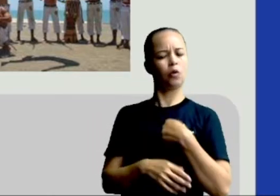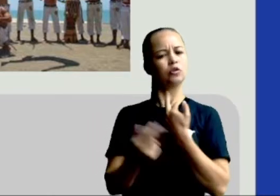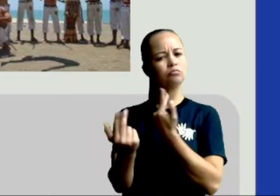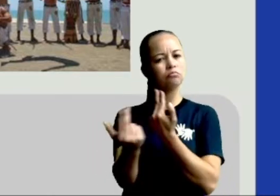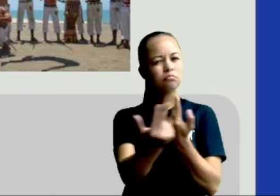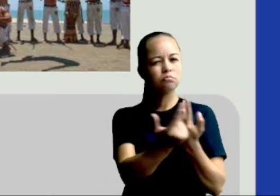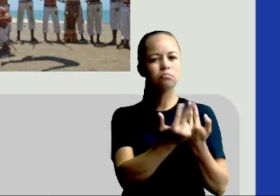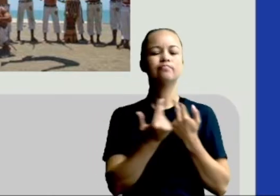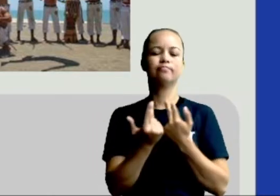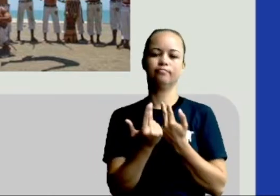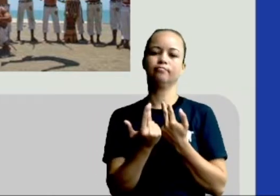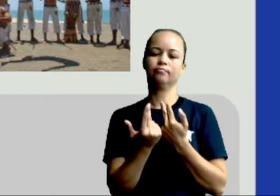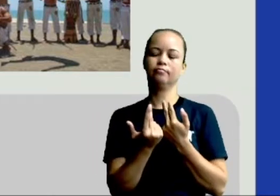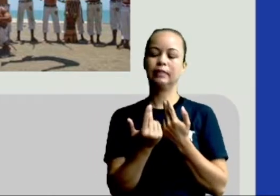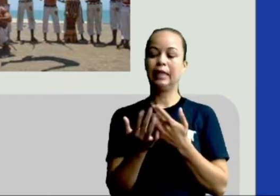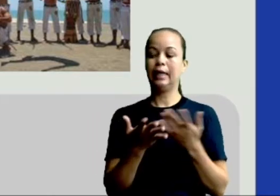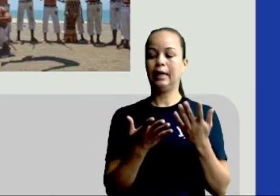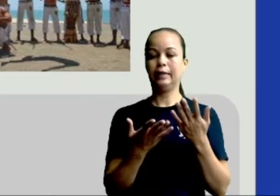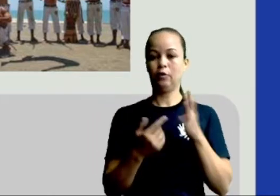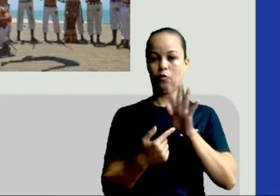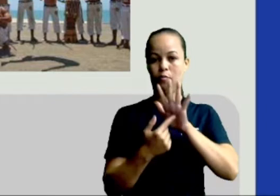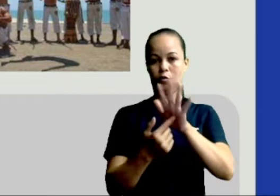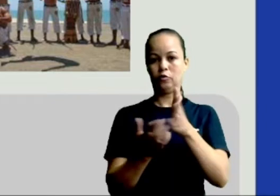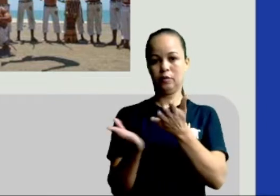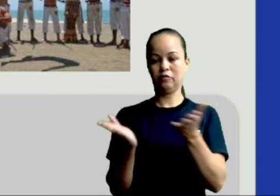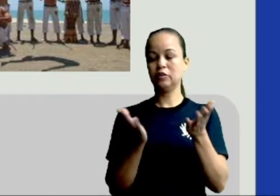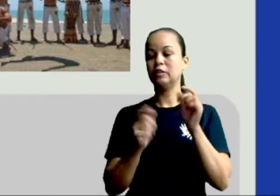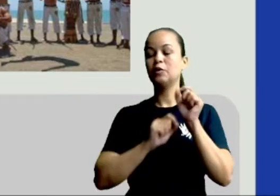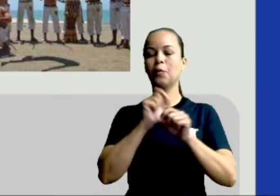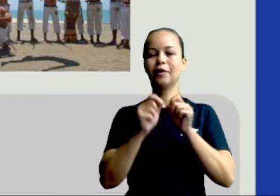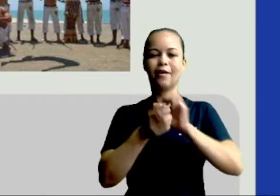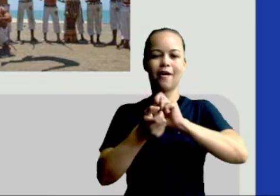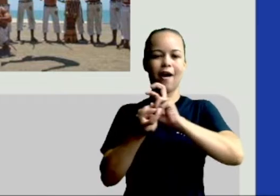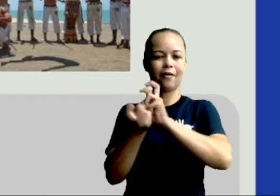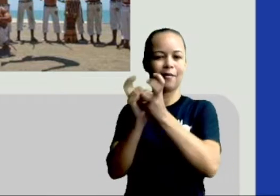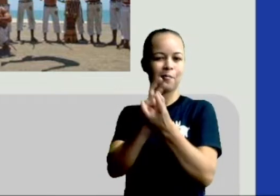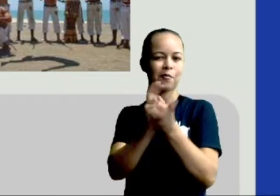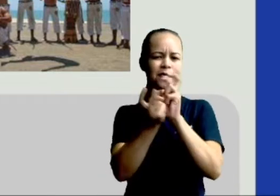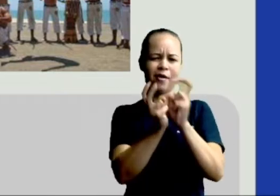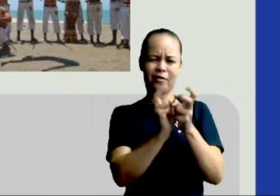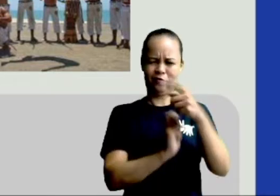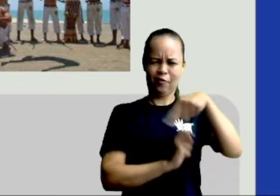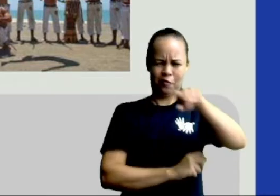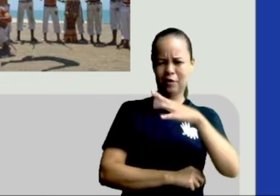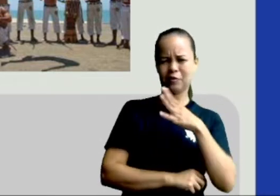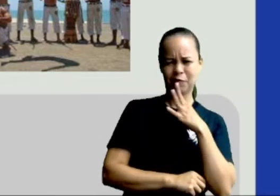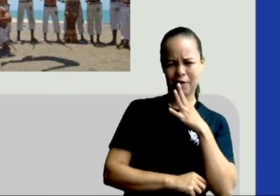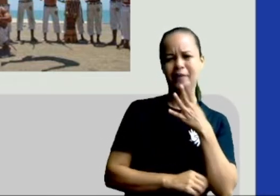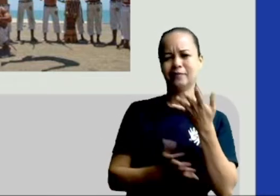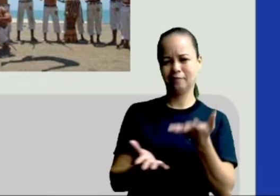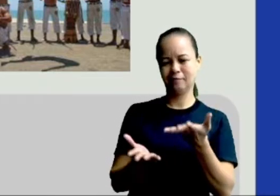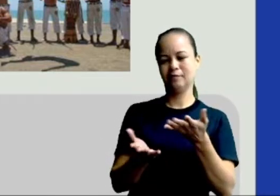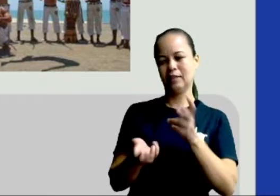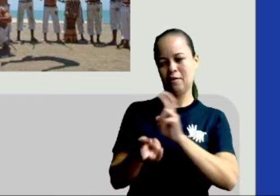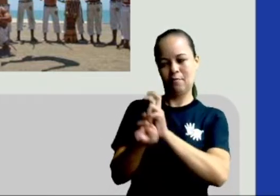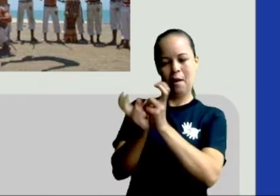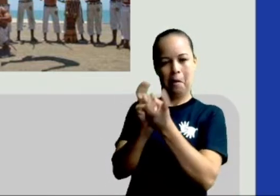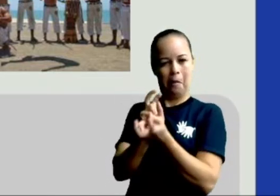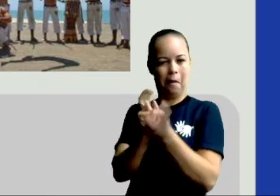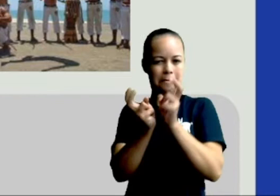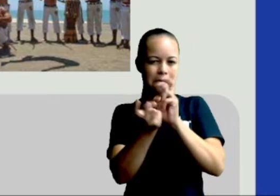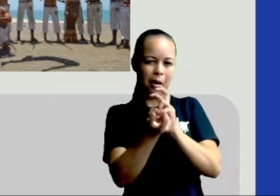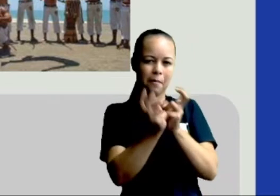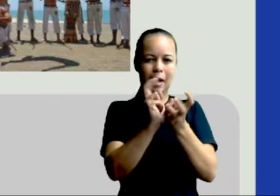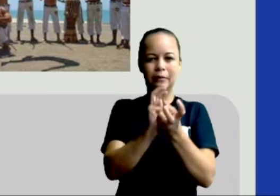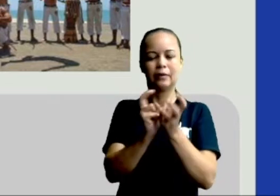certo? Então, aí eu trouxe para vocês, ó, aí a capoeira. Quem não conhece a capoeira? A capoeira, ela é herança africana